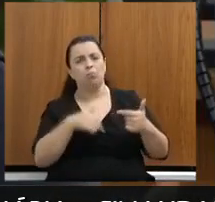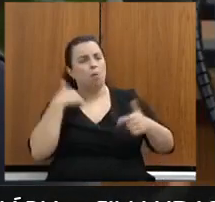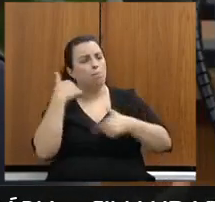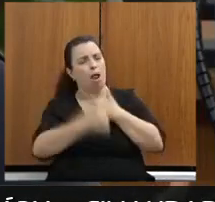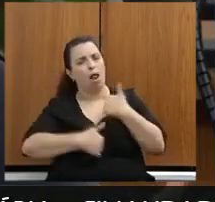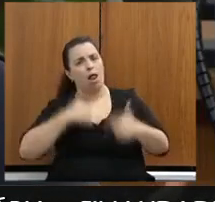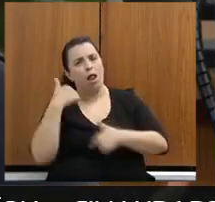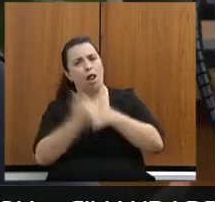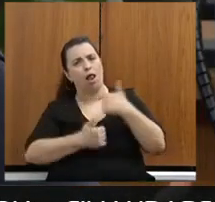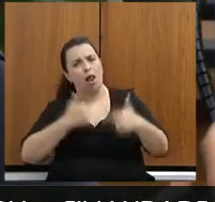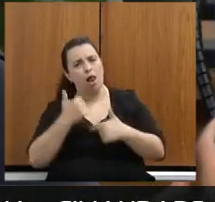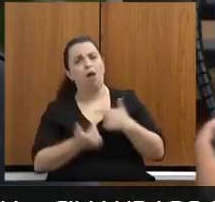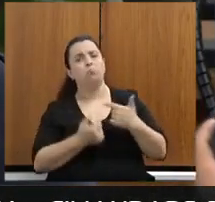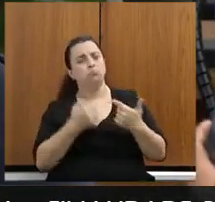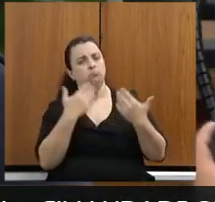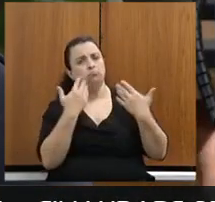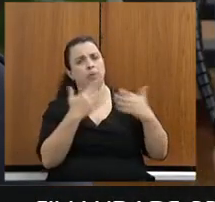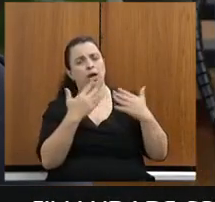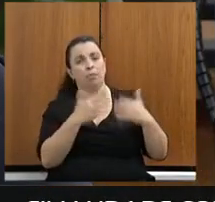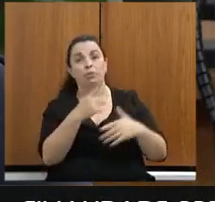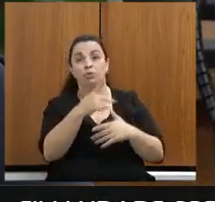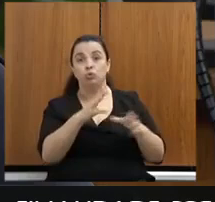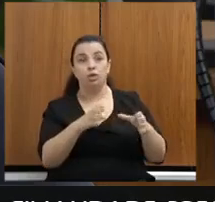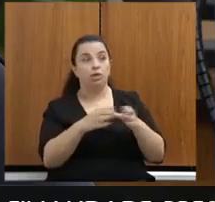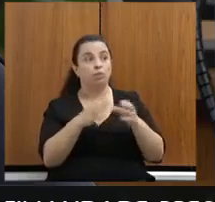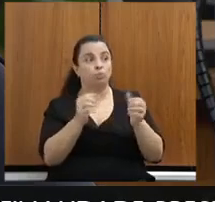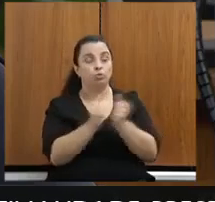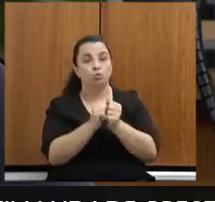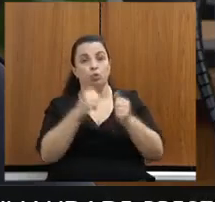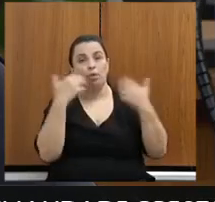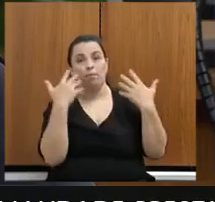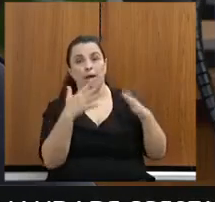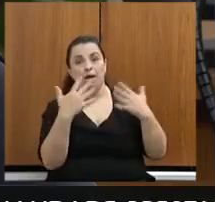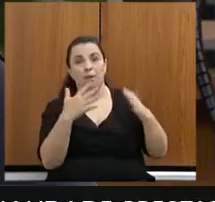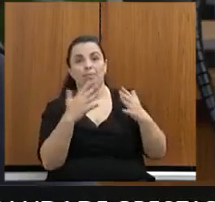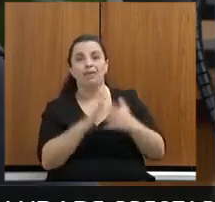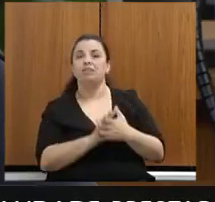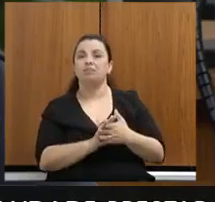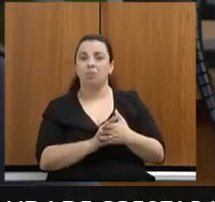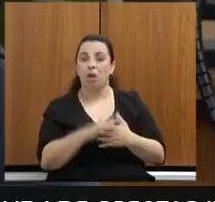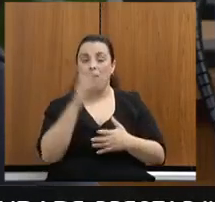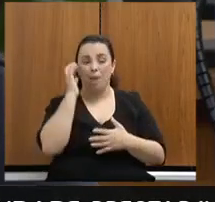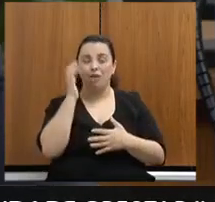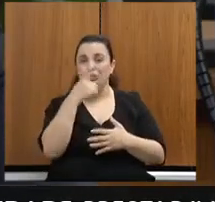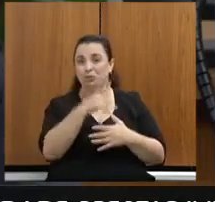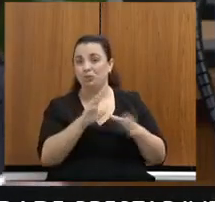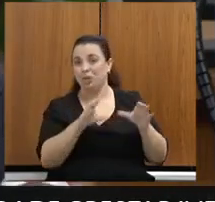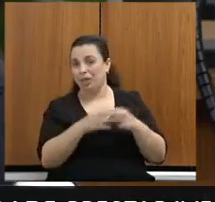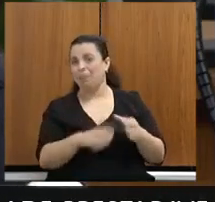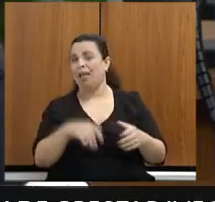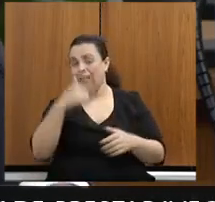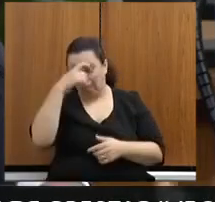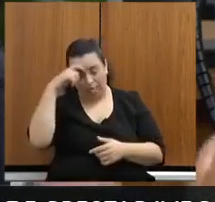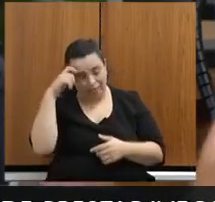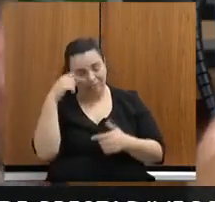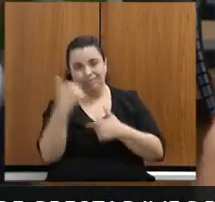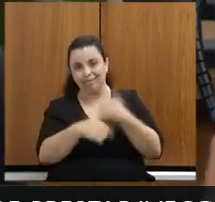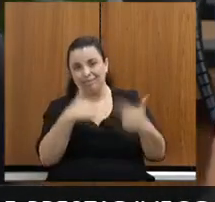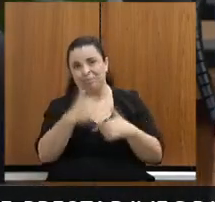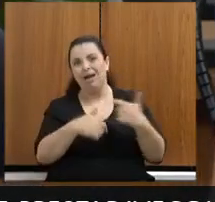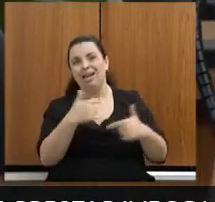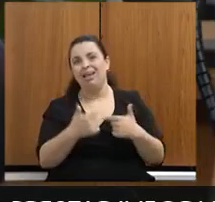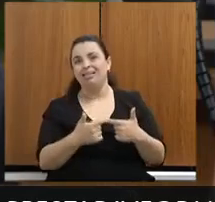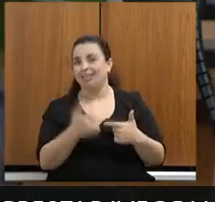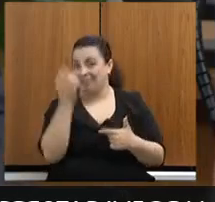a sua equipe também que o acompanha nas Pessoal deve tá trabalhando demais né nossa gente é e